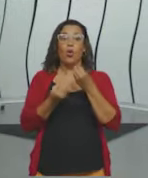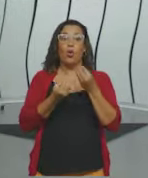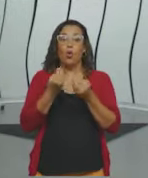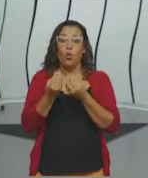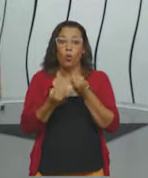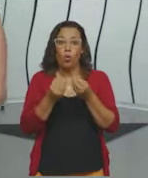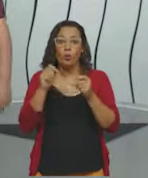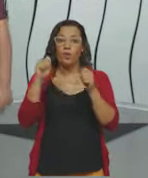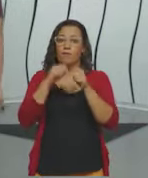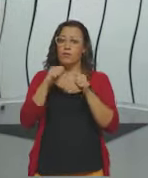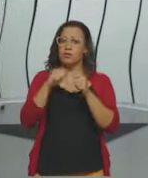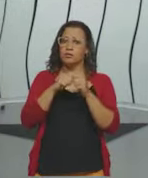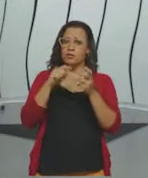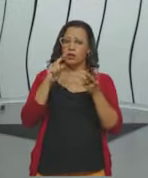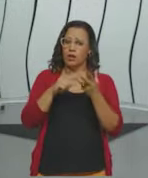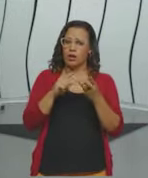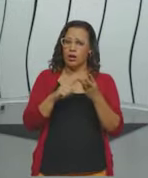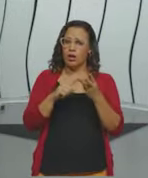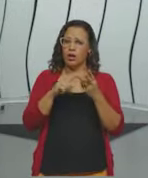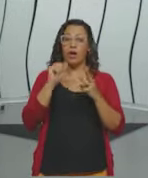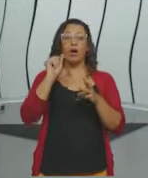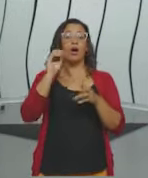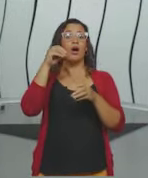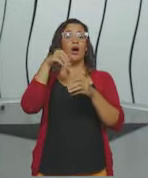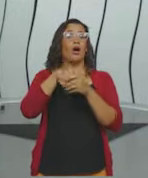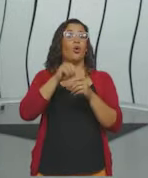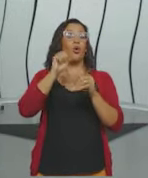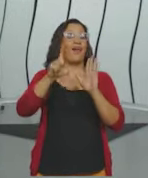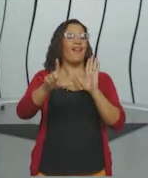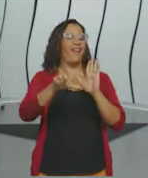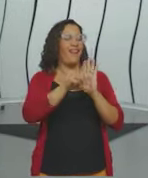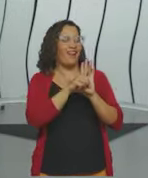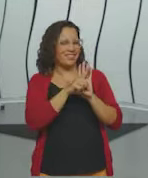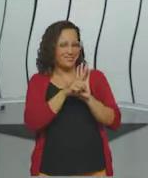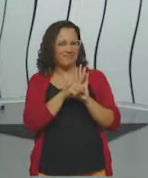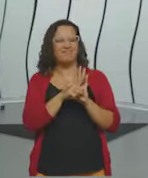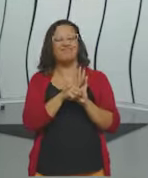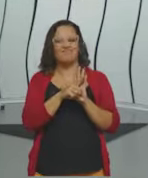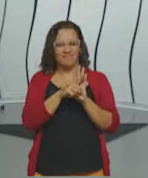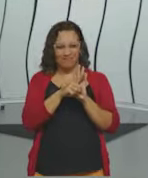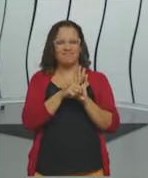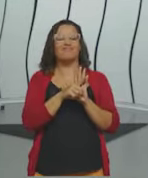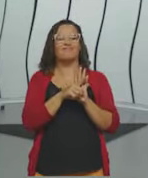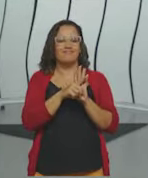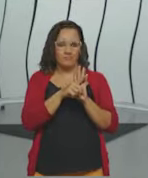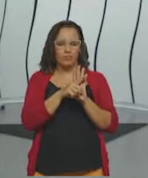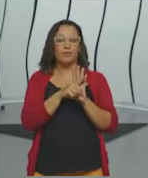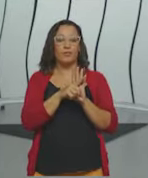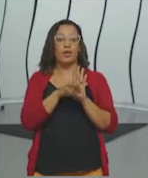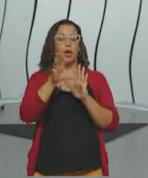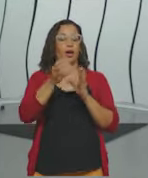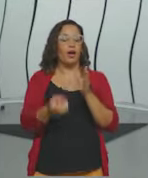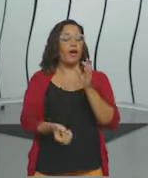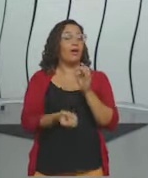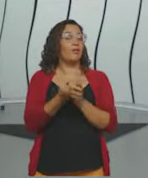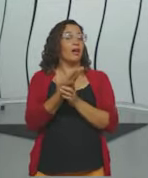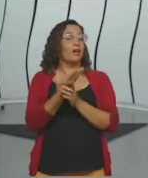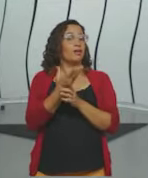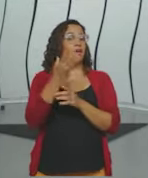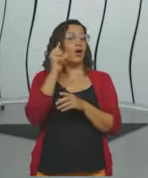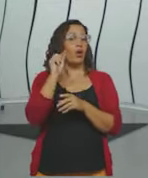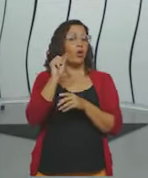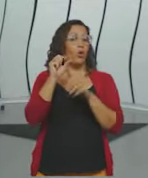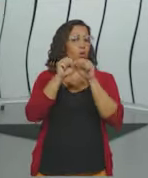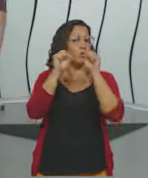isso será feito. Vai ser feito por meio de uma lei. Então, o governo federal, ele vai criar um mecanismo de